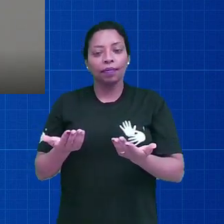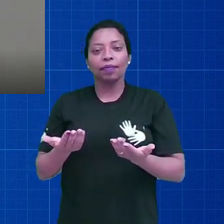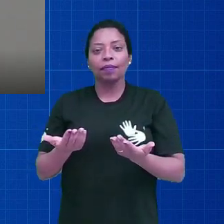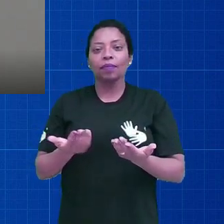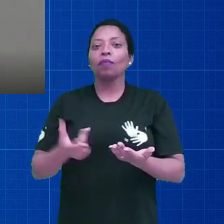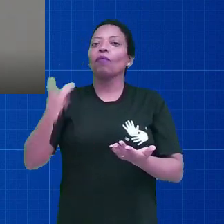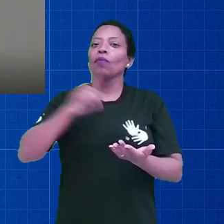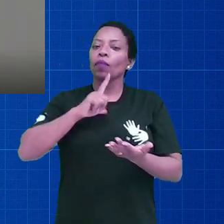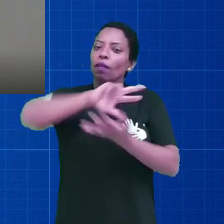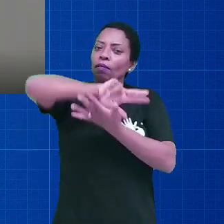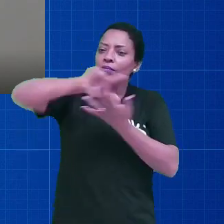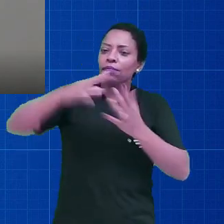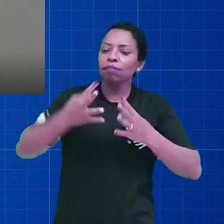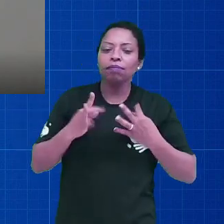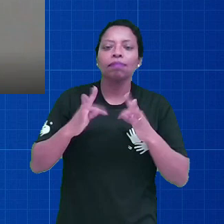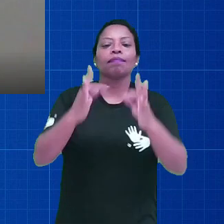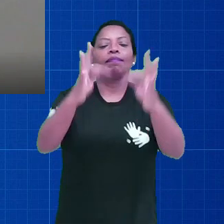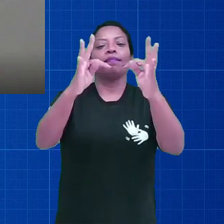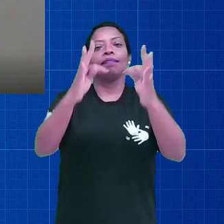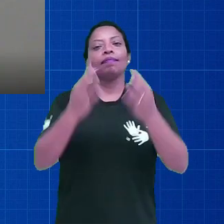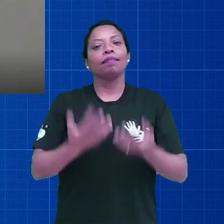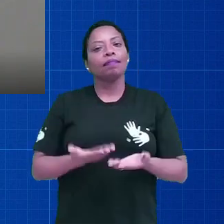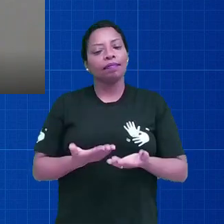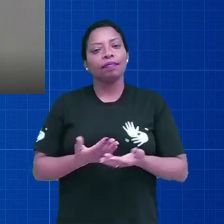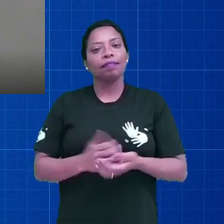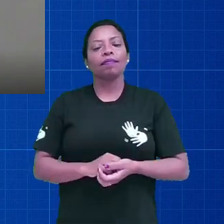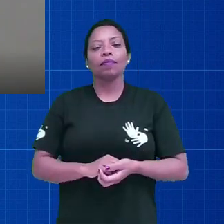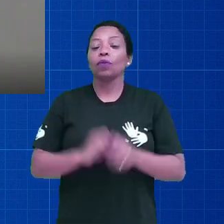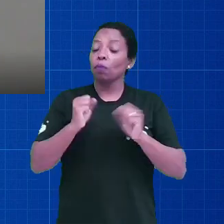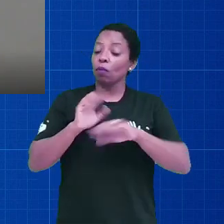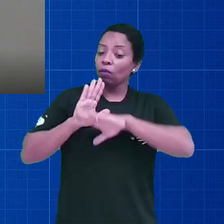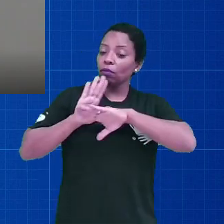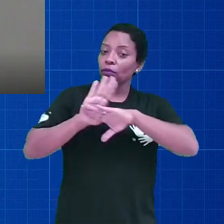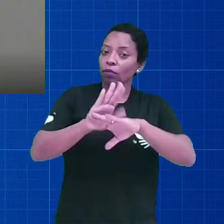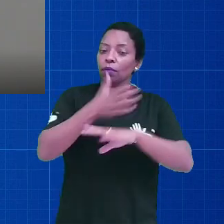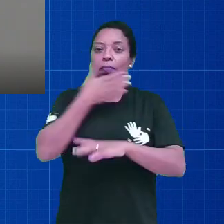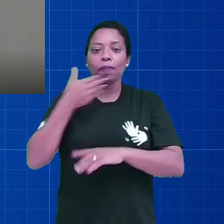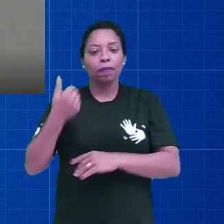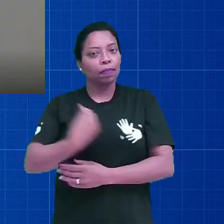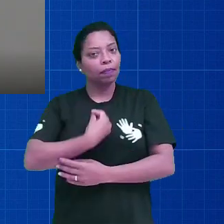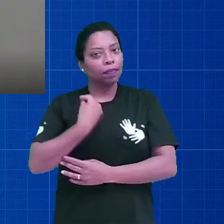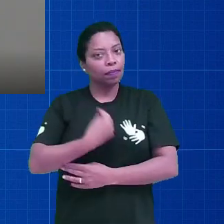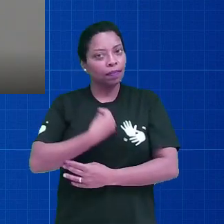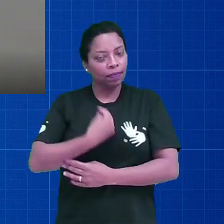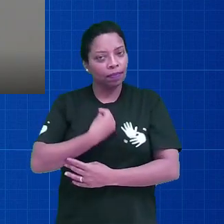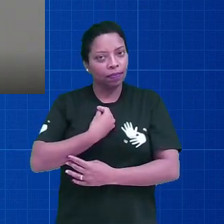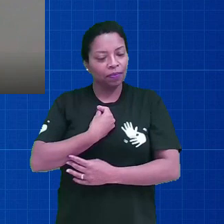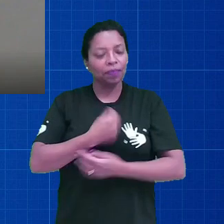existem tecnologias, algumas a gente precisa aperfeiçoar ainda, mas que a gente pode